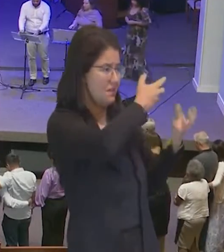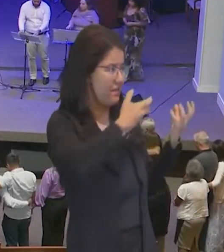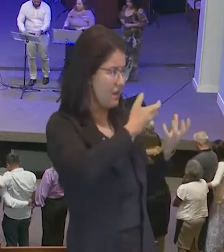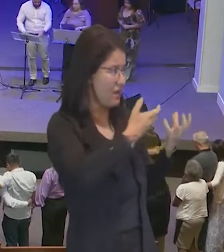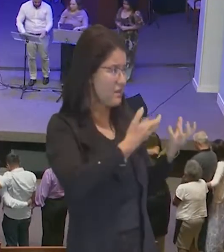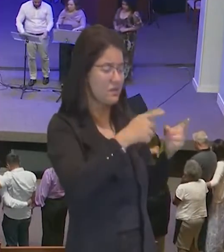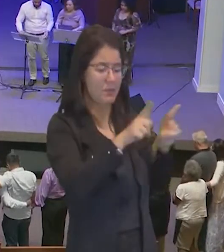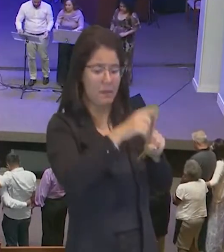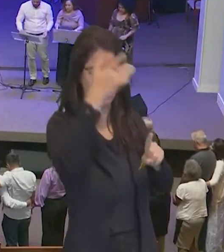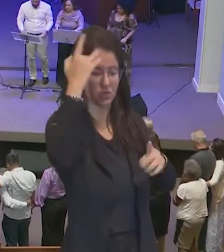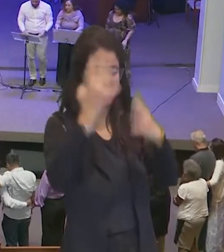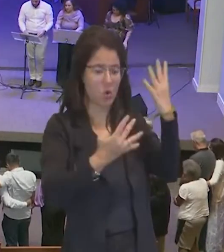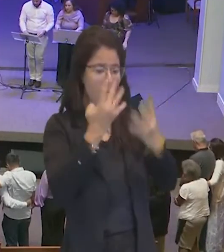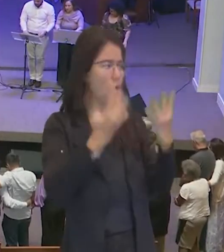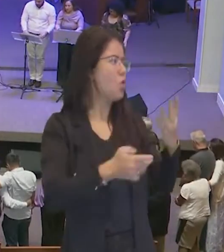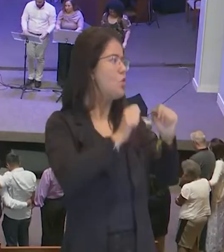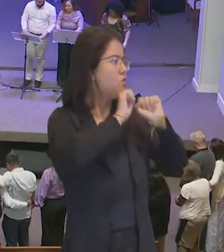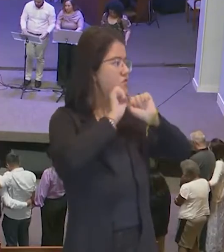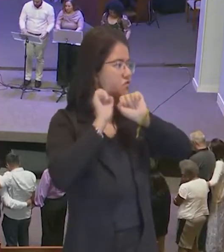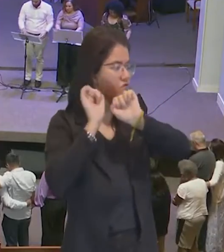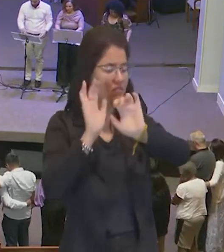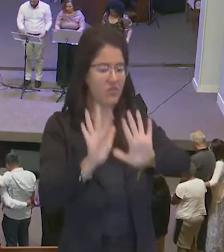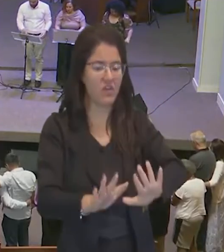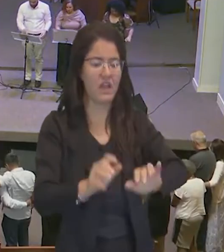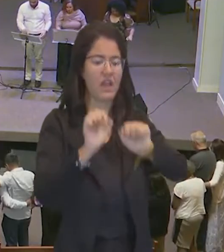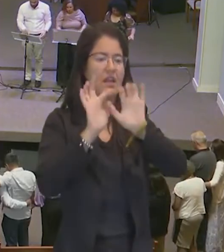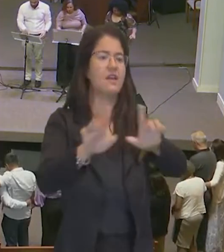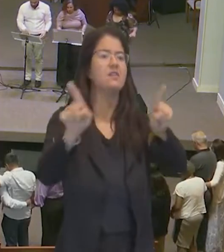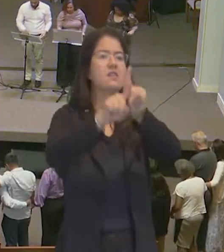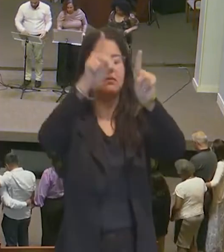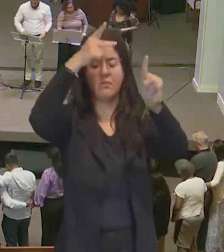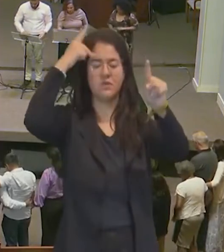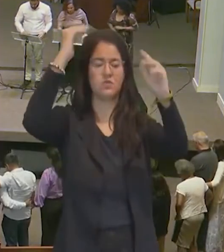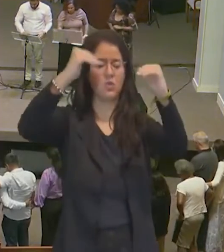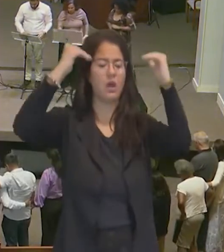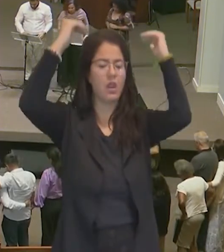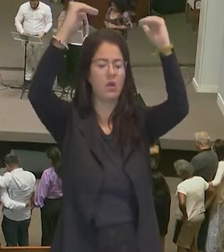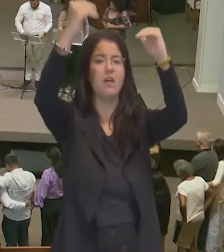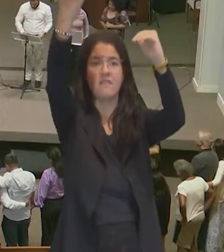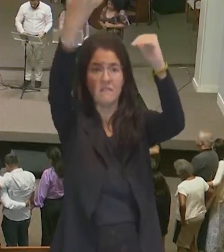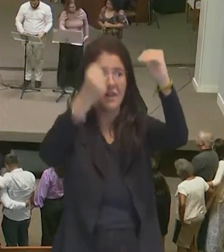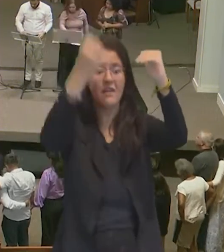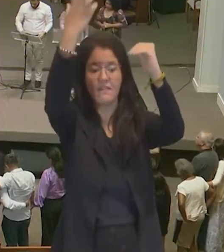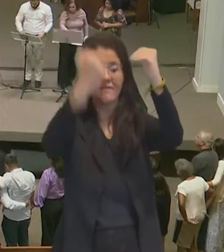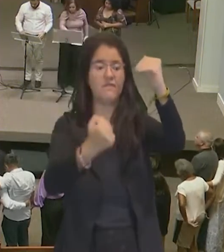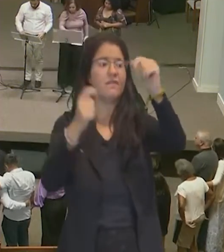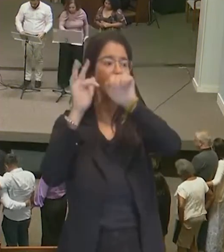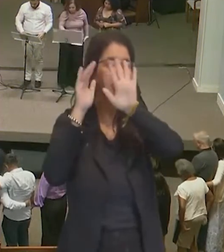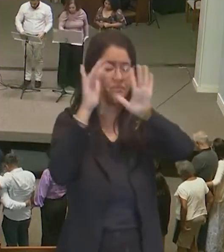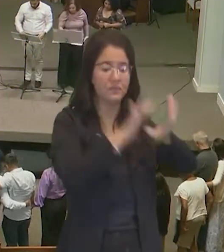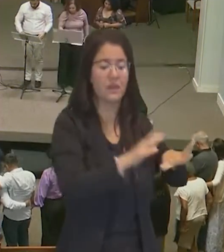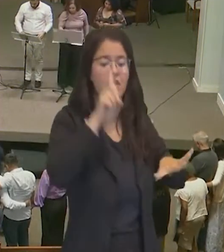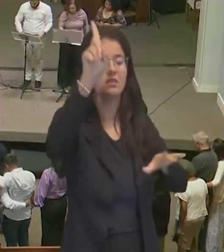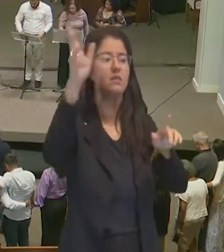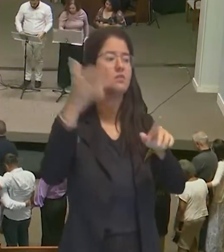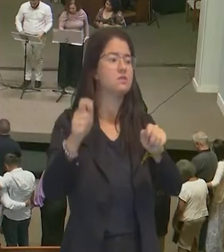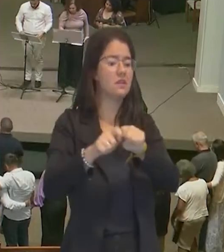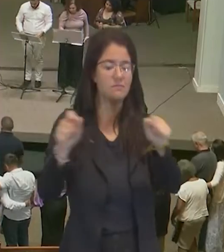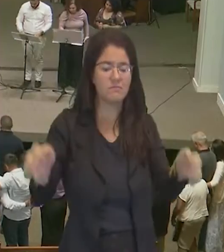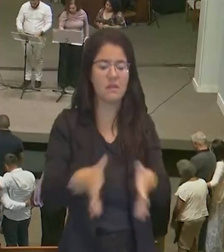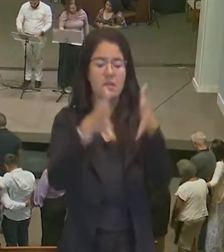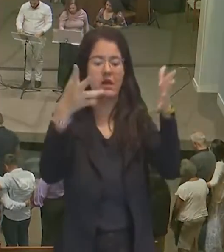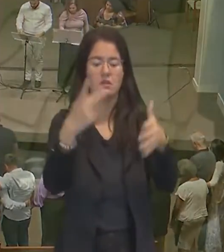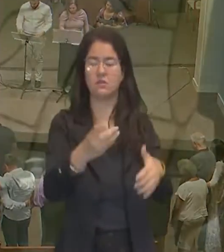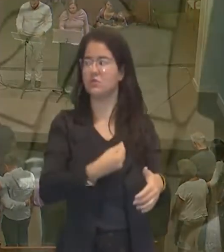mãos do Senhor, podem vir, igreja. Você lá da galeria, pode ser correndo. Vem, Deus quer fazer algo na sua